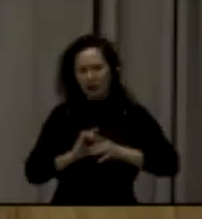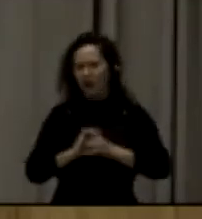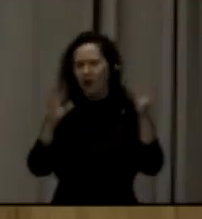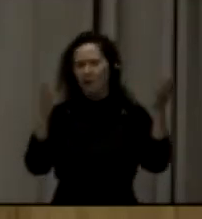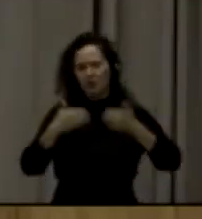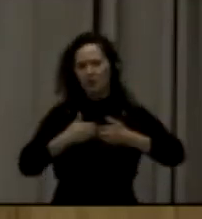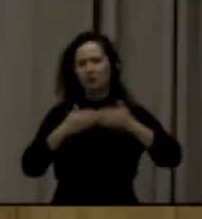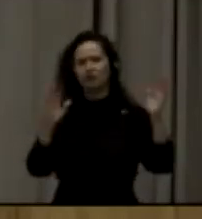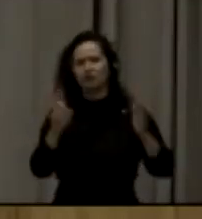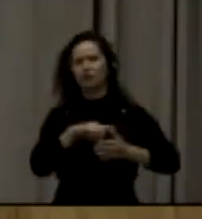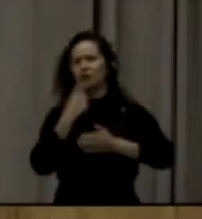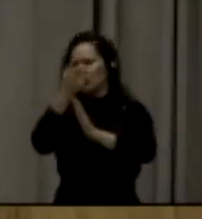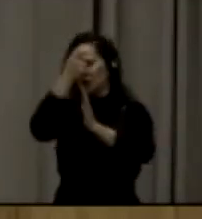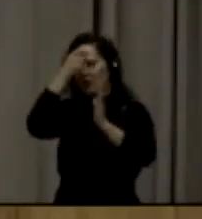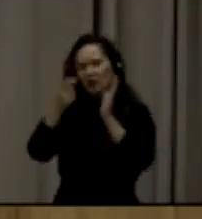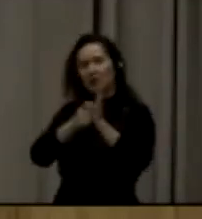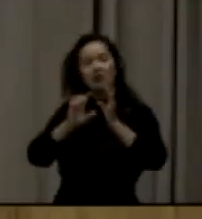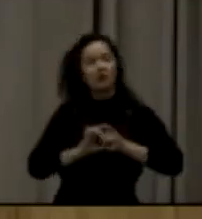que a gente